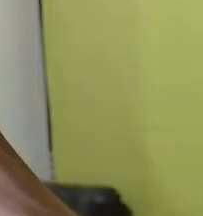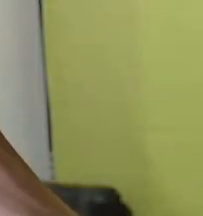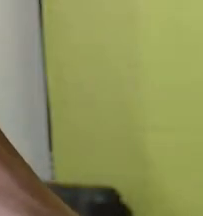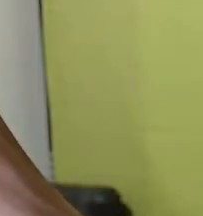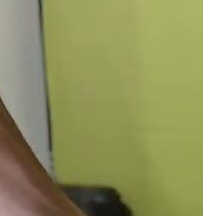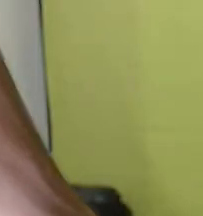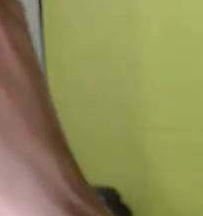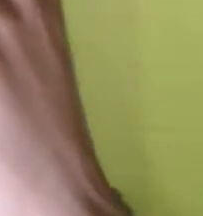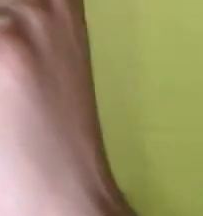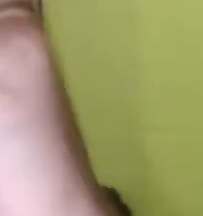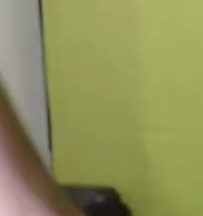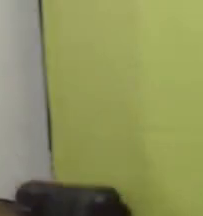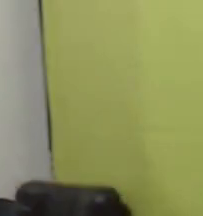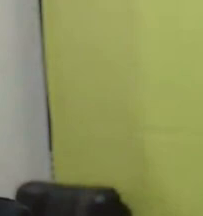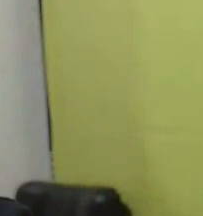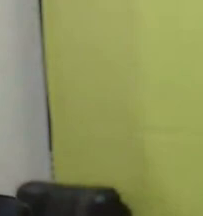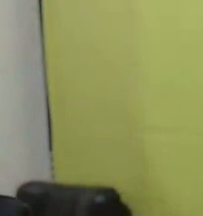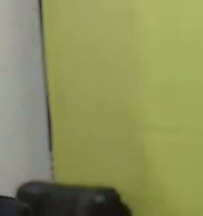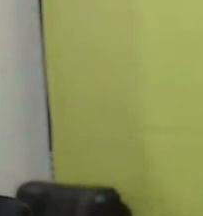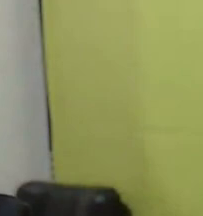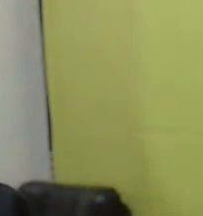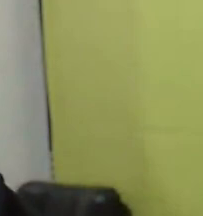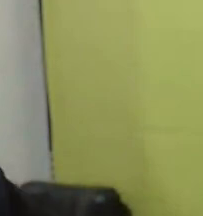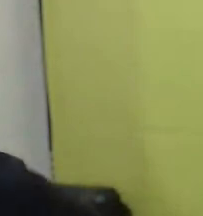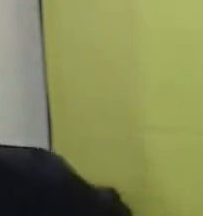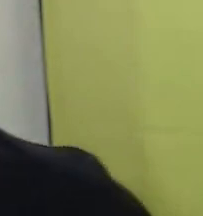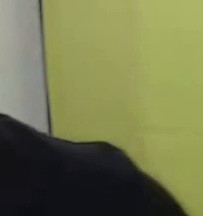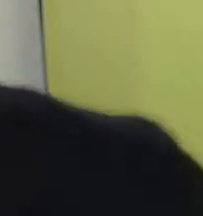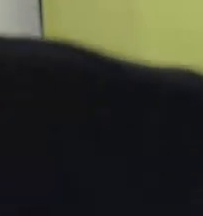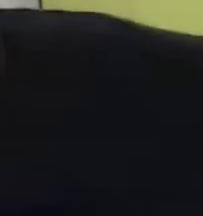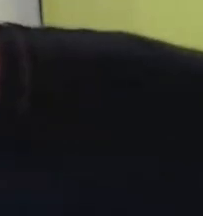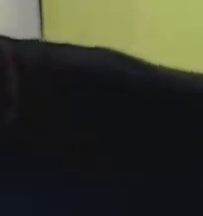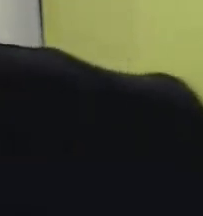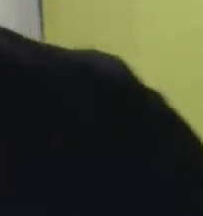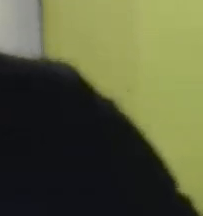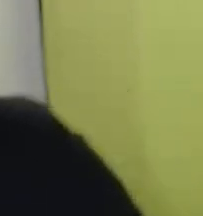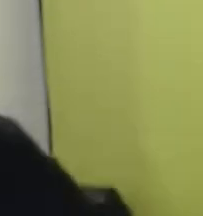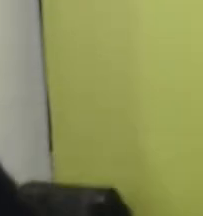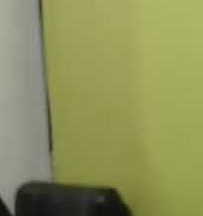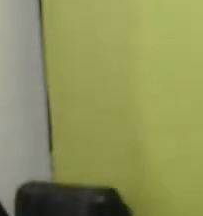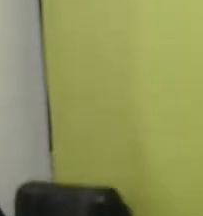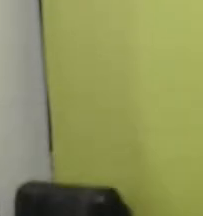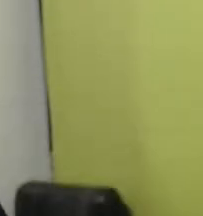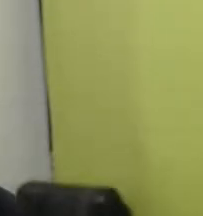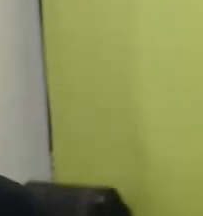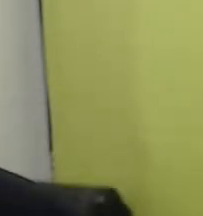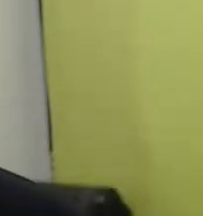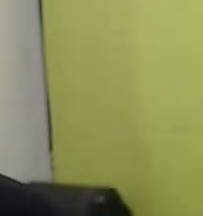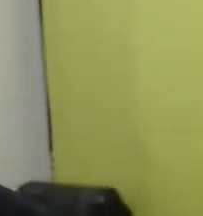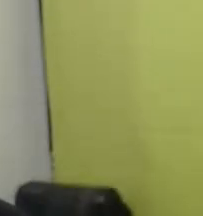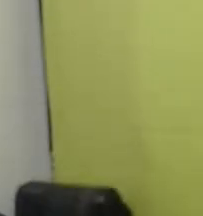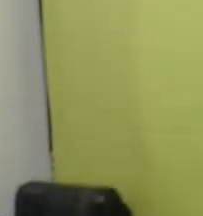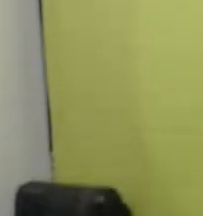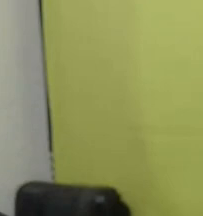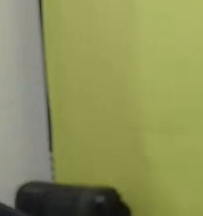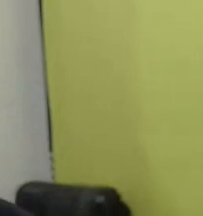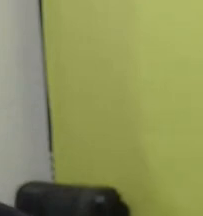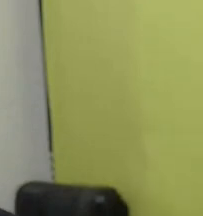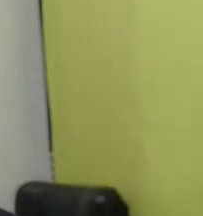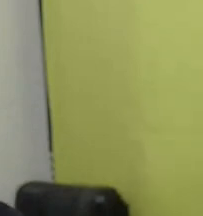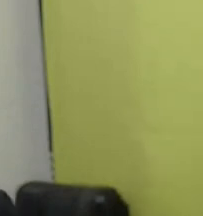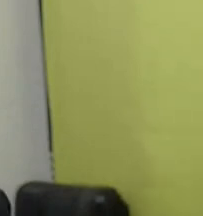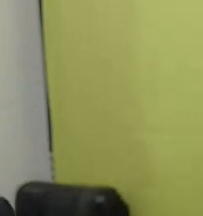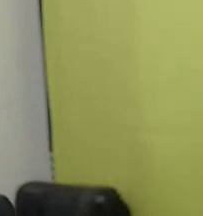infelizmente é esse o ponto que a gente chegou no país eu fico muito triste muito triste mas eu espero que